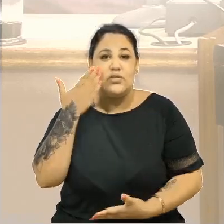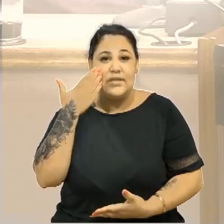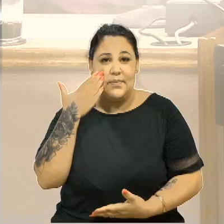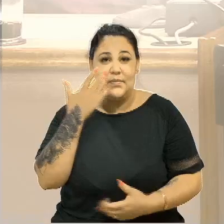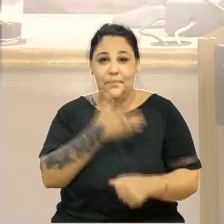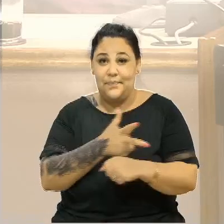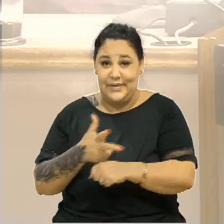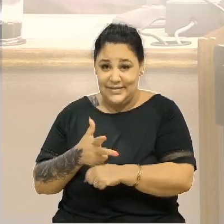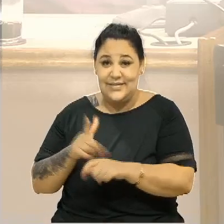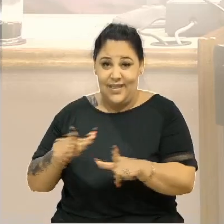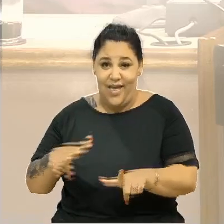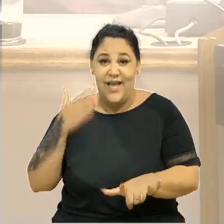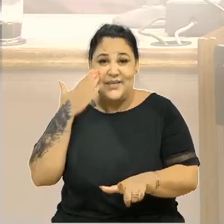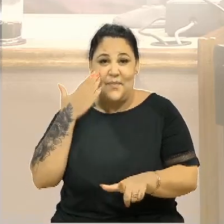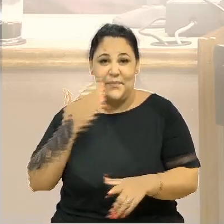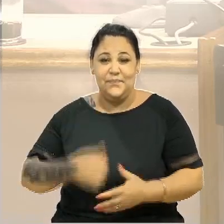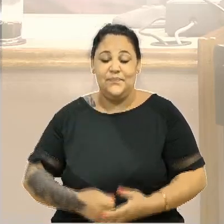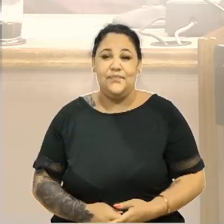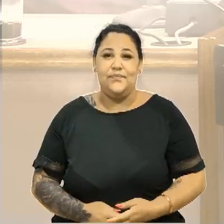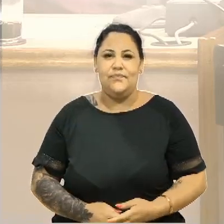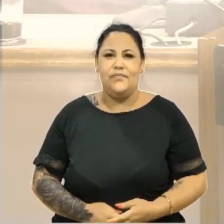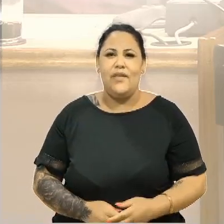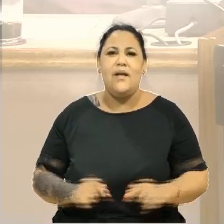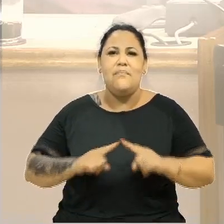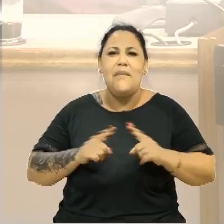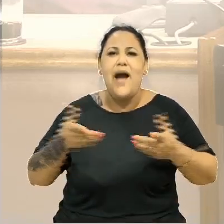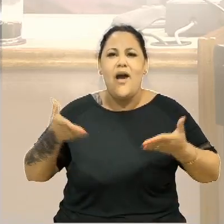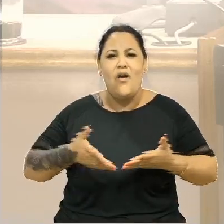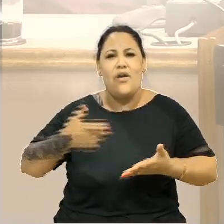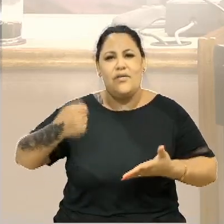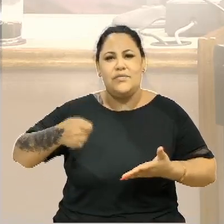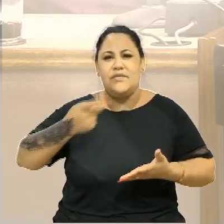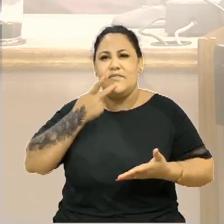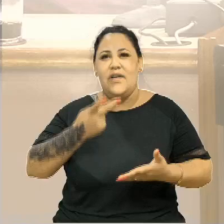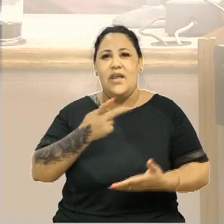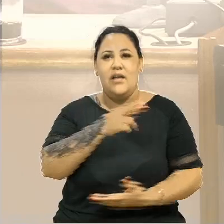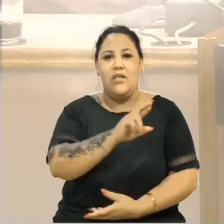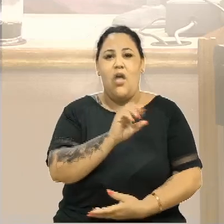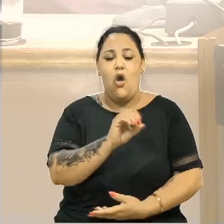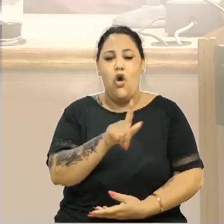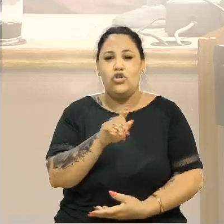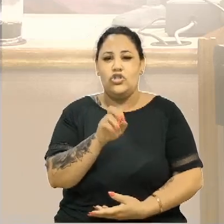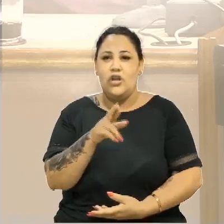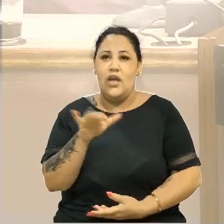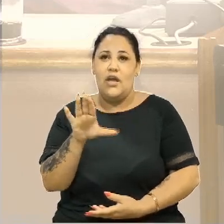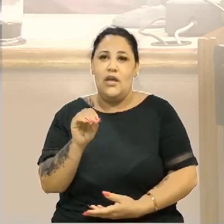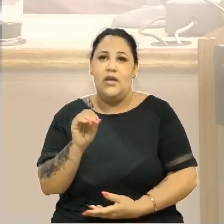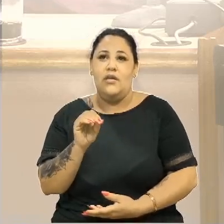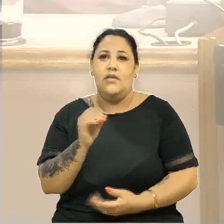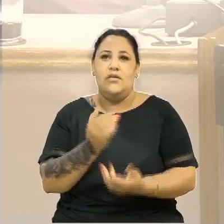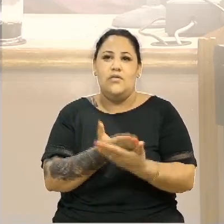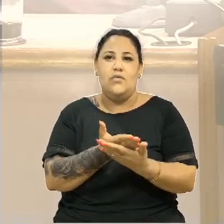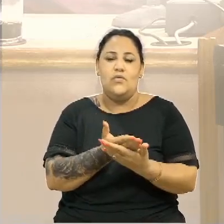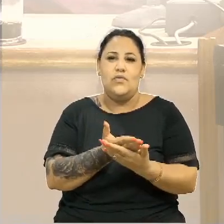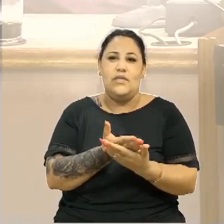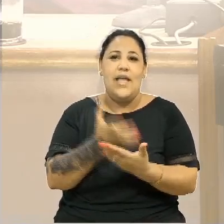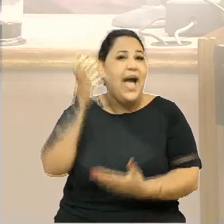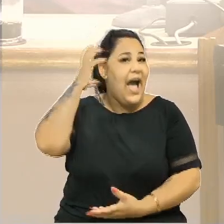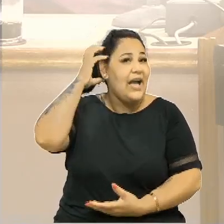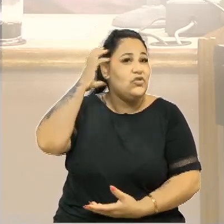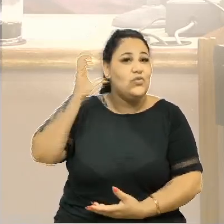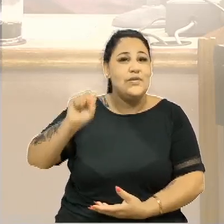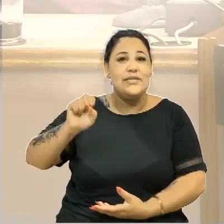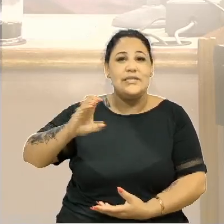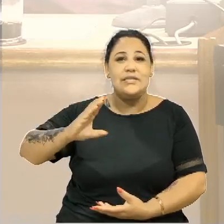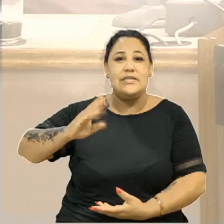local, sabe. Agora, aqui eu tenho que dar mão à palmatória ao Rogério da Rádio Espaço. Entrou em contato comigo, fez os questionamentos,